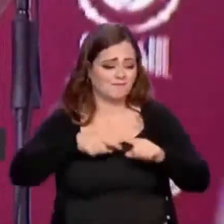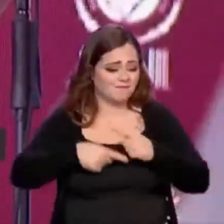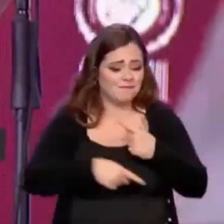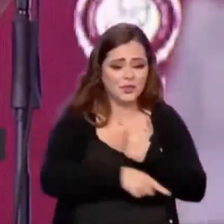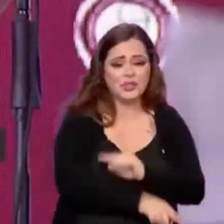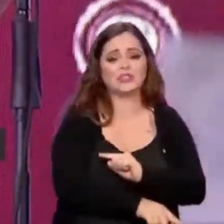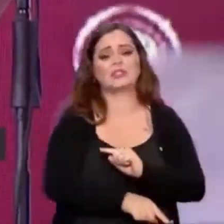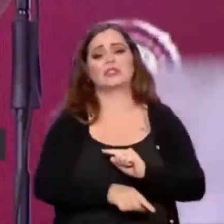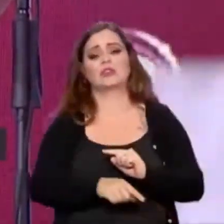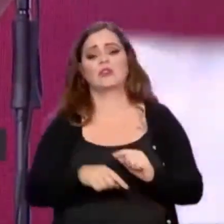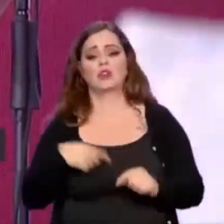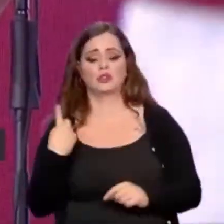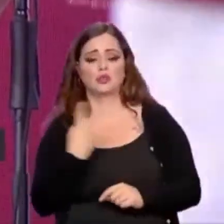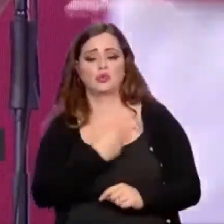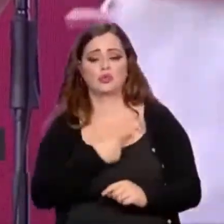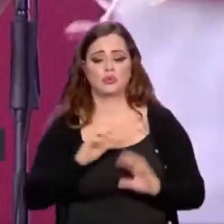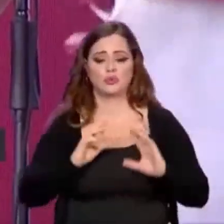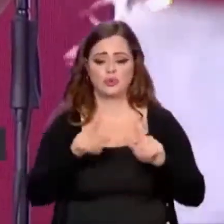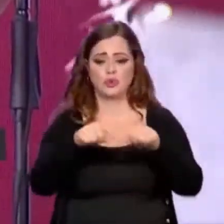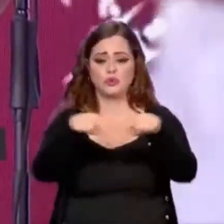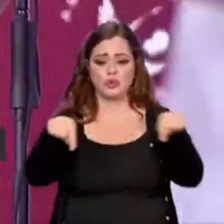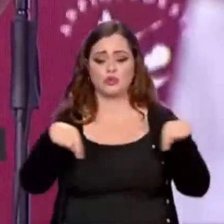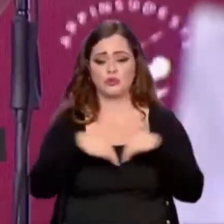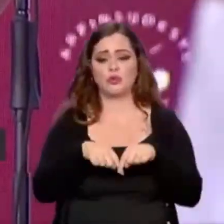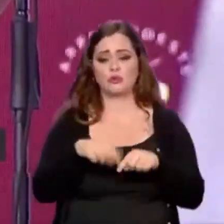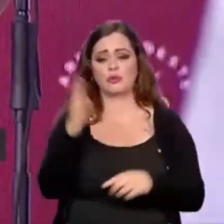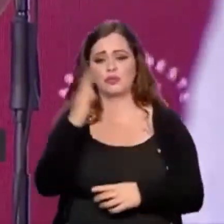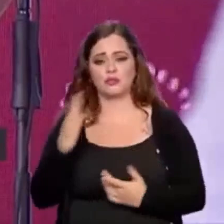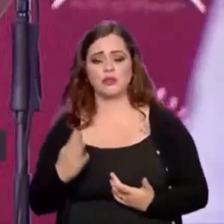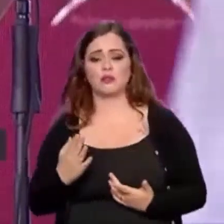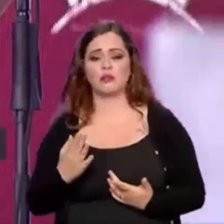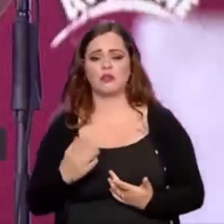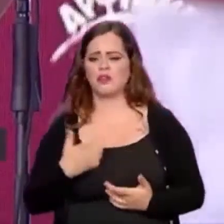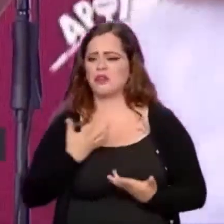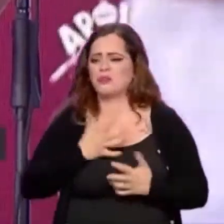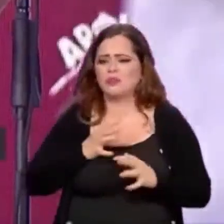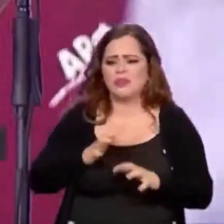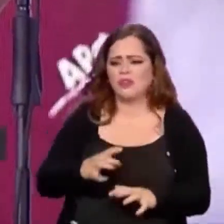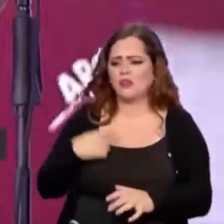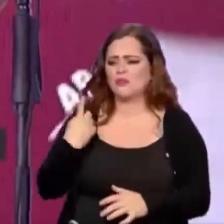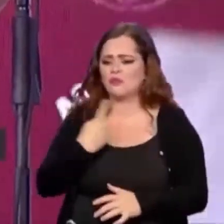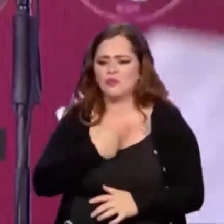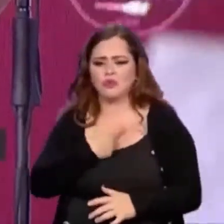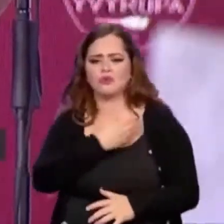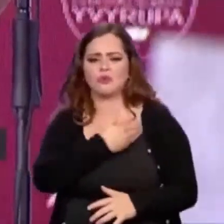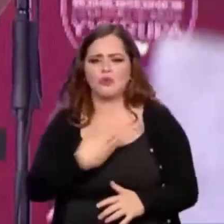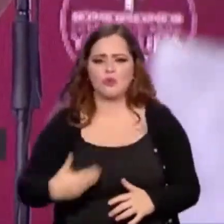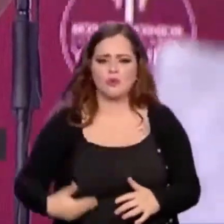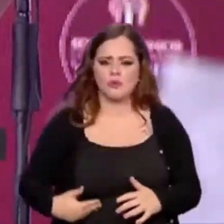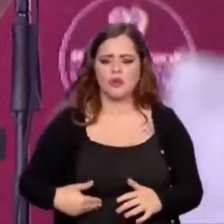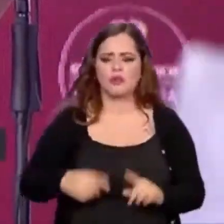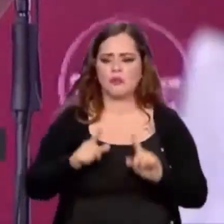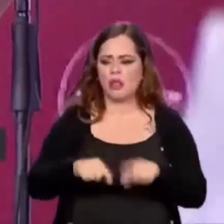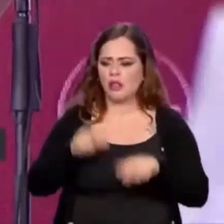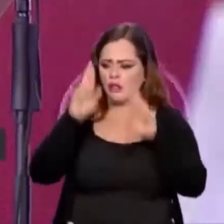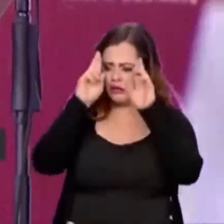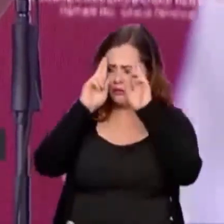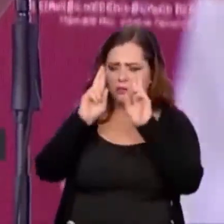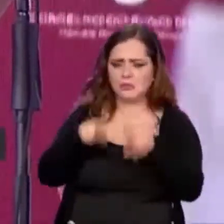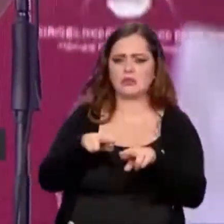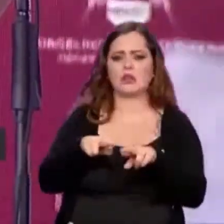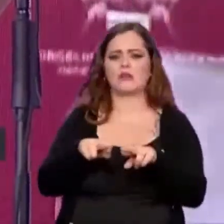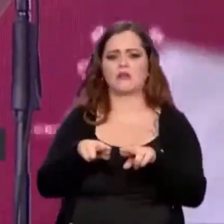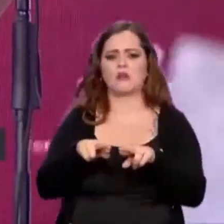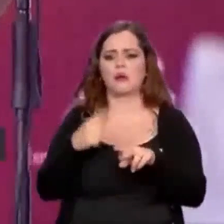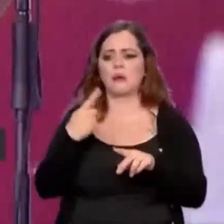e permanente de seus territórios pelo Estado brasileiro. Não queremos que nosso governo seja responsável